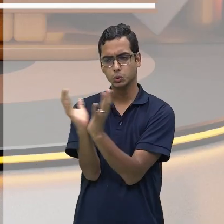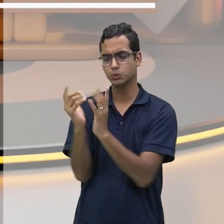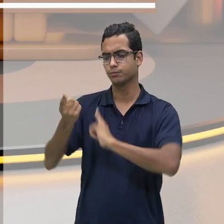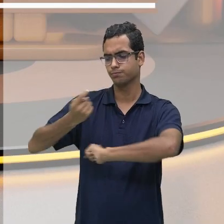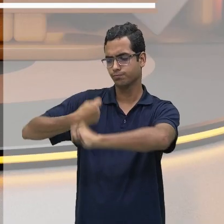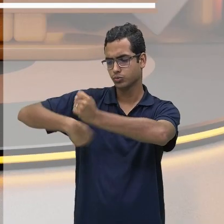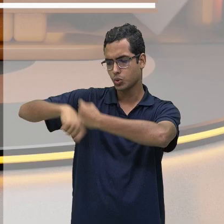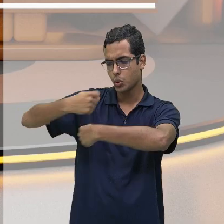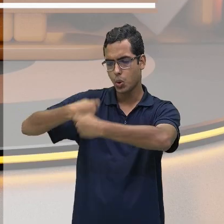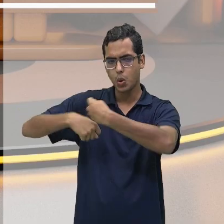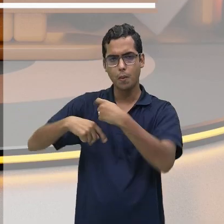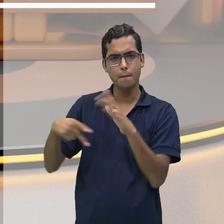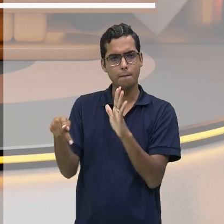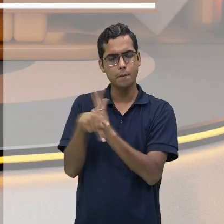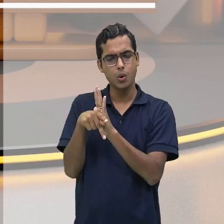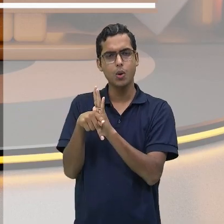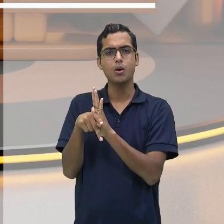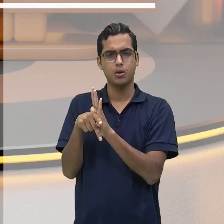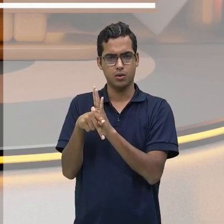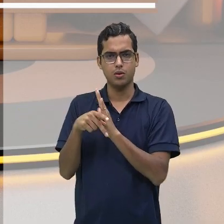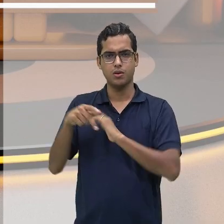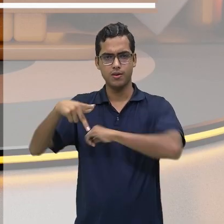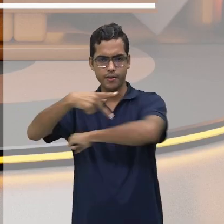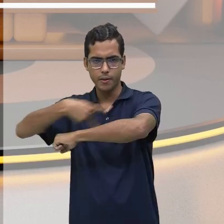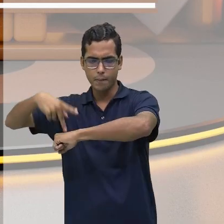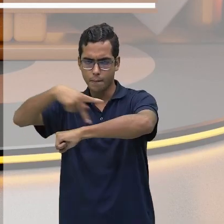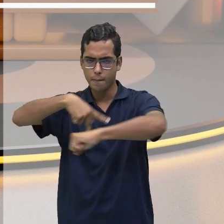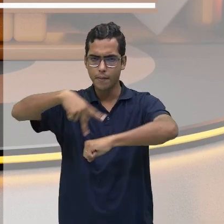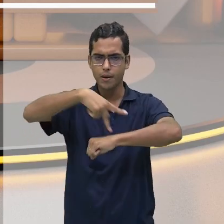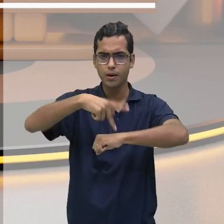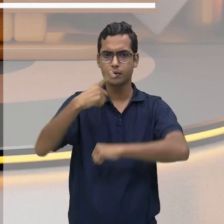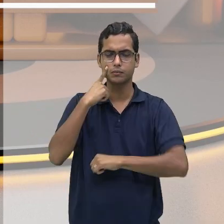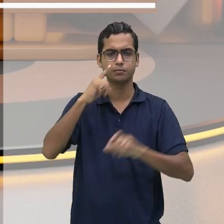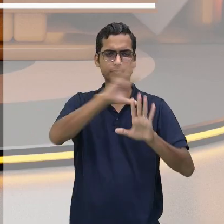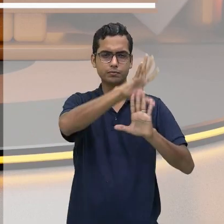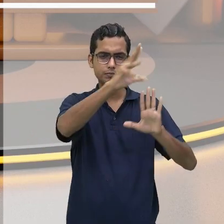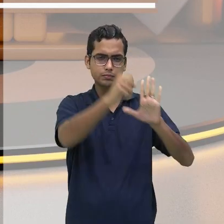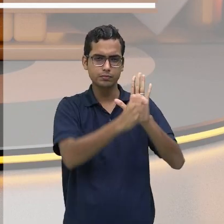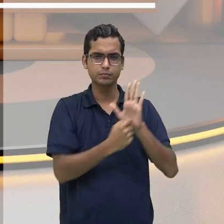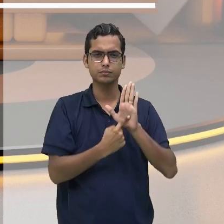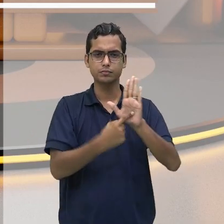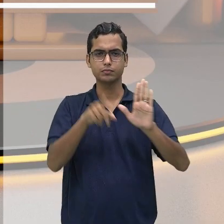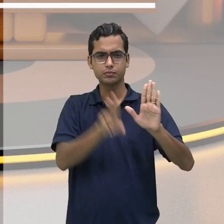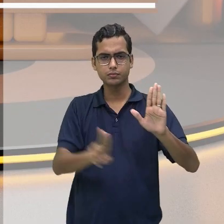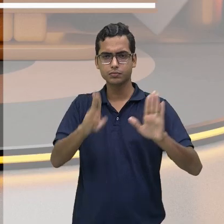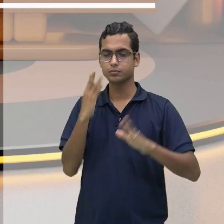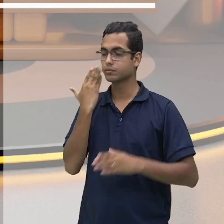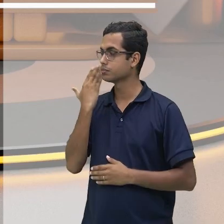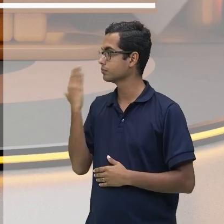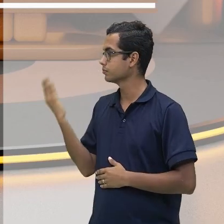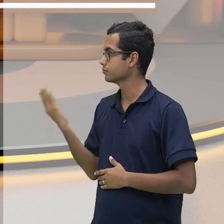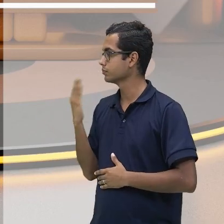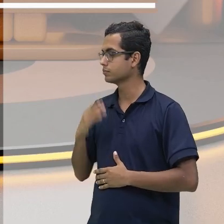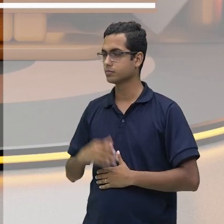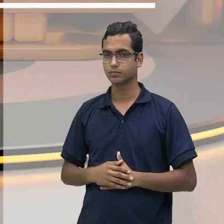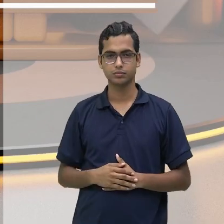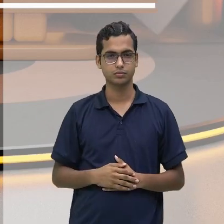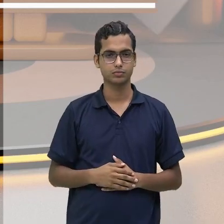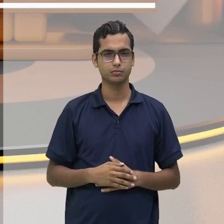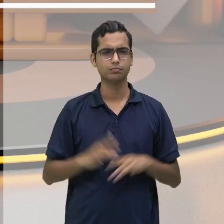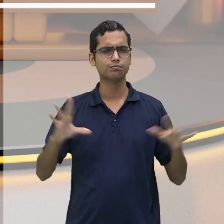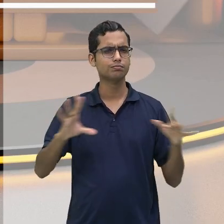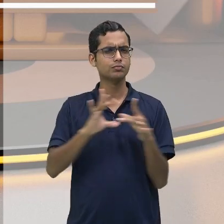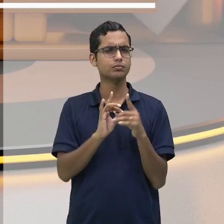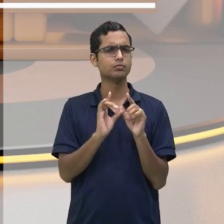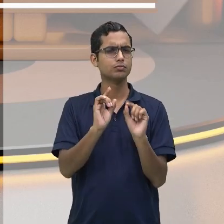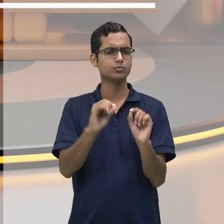ele acaba aí se destacando, tá certo? E este símbolo, né, que eles utilizam bastante, vai estar relacionado ao quê?